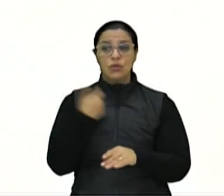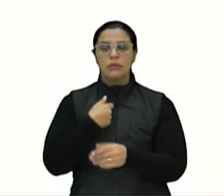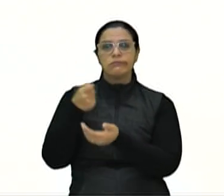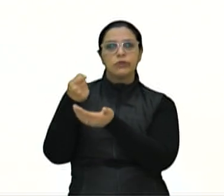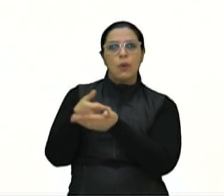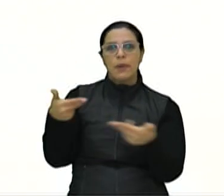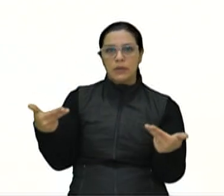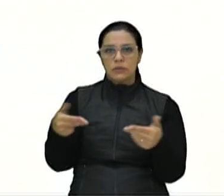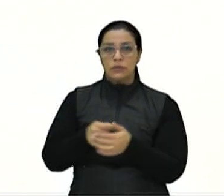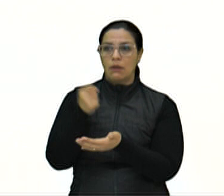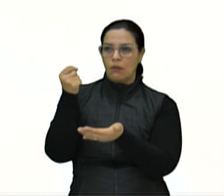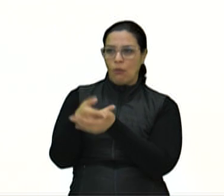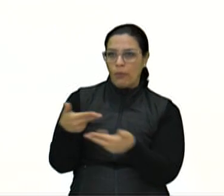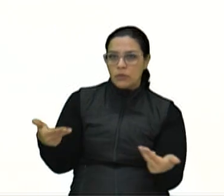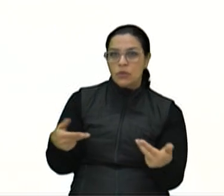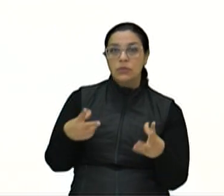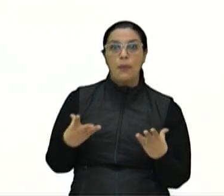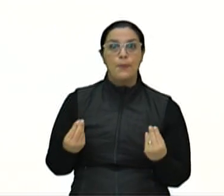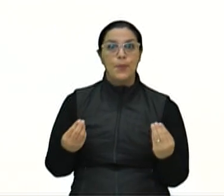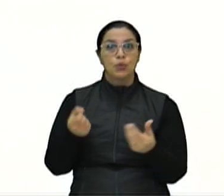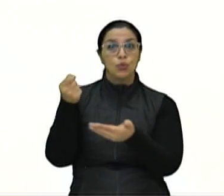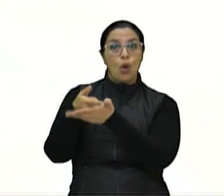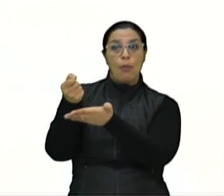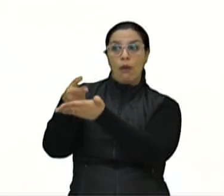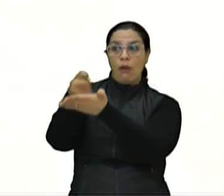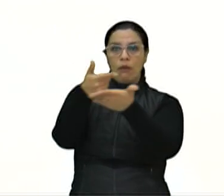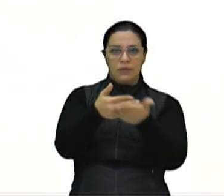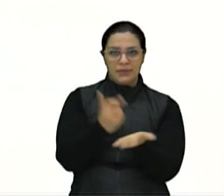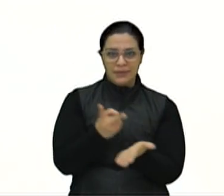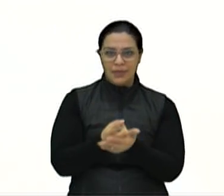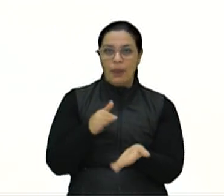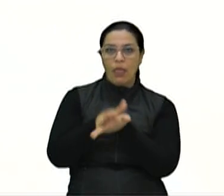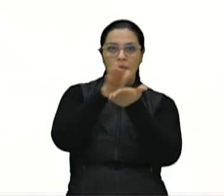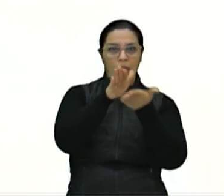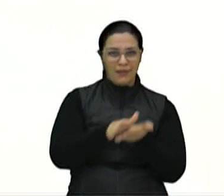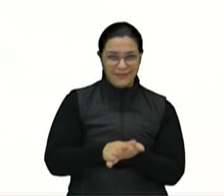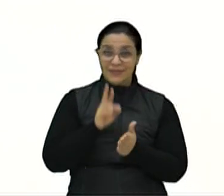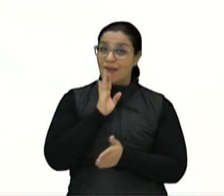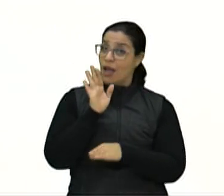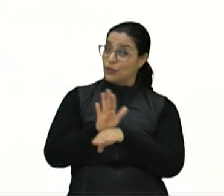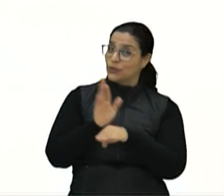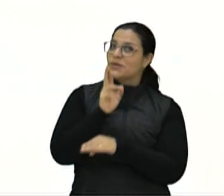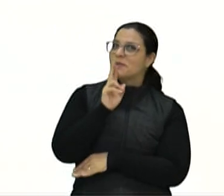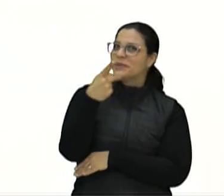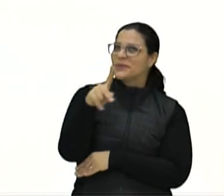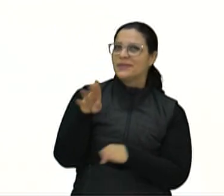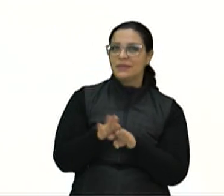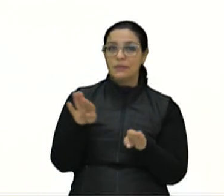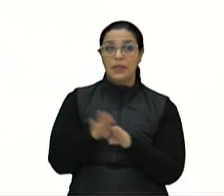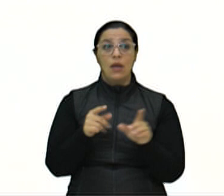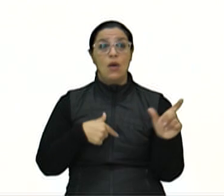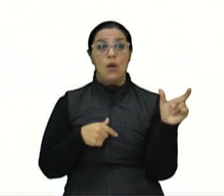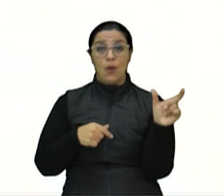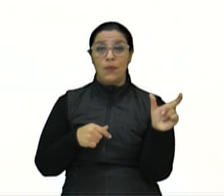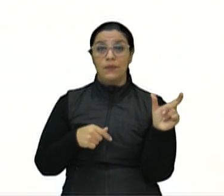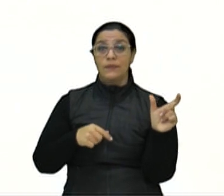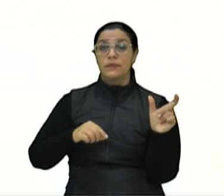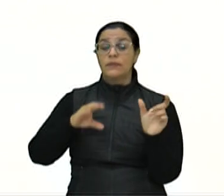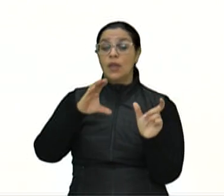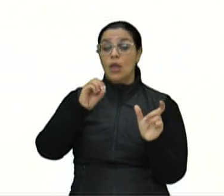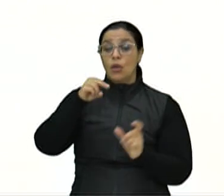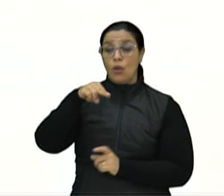consumir. Comprar em demasia. Já estou te ajudando lá na resposta, tá? E consumo é